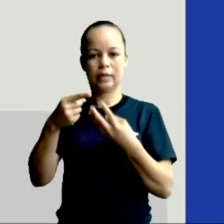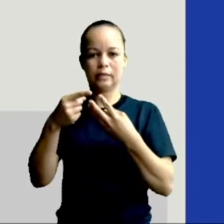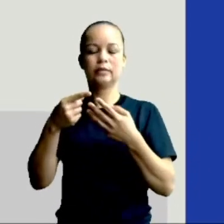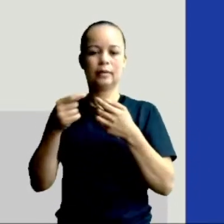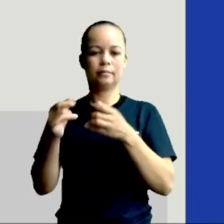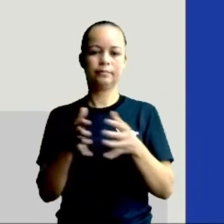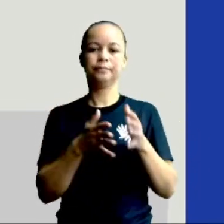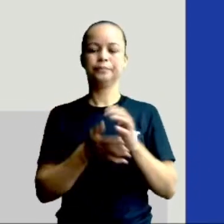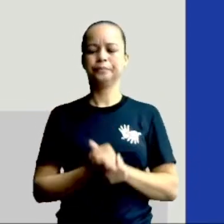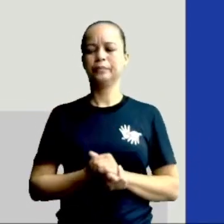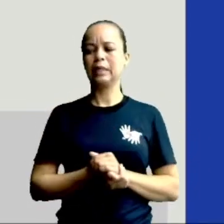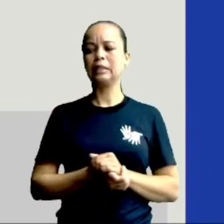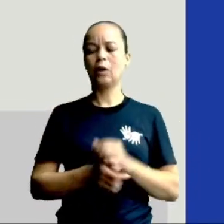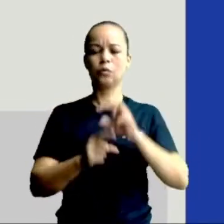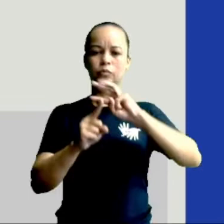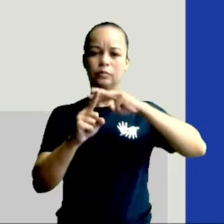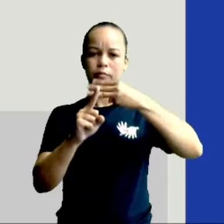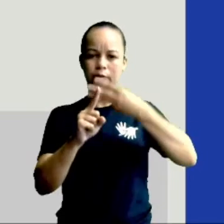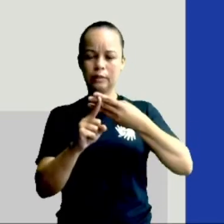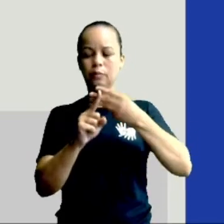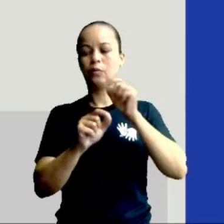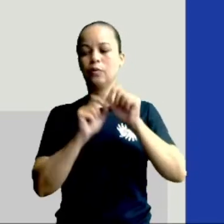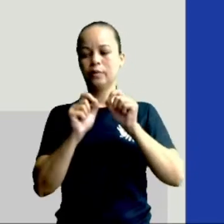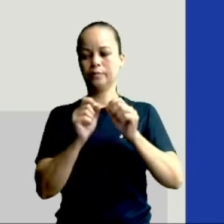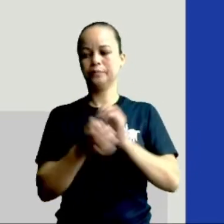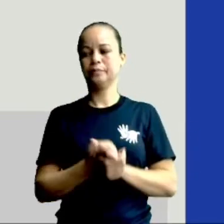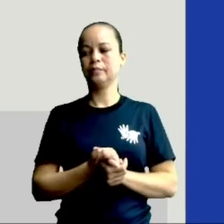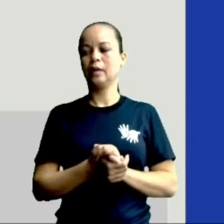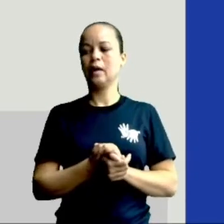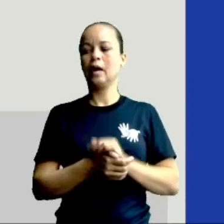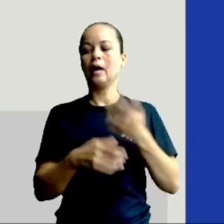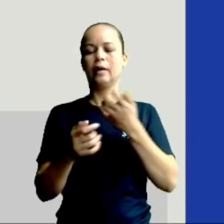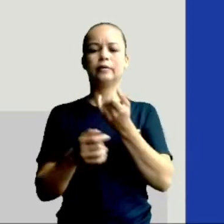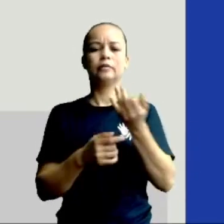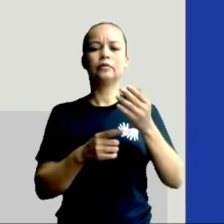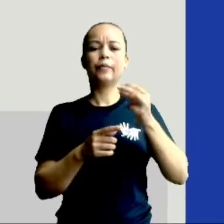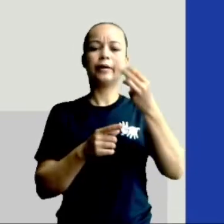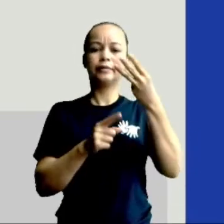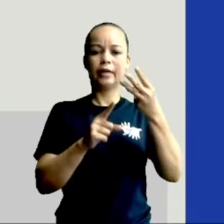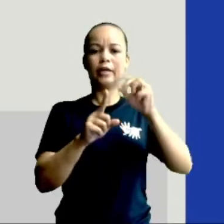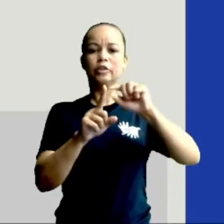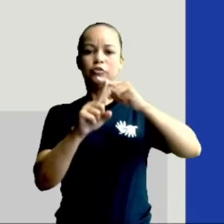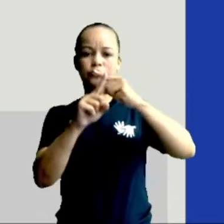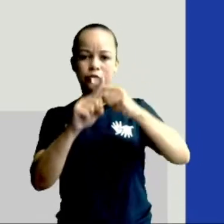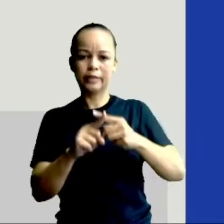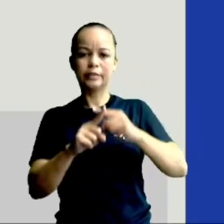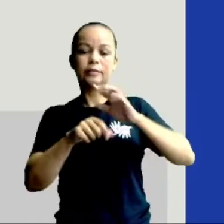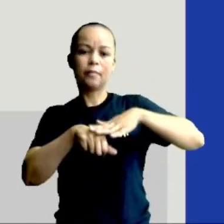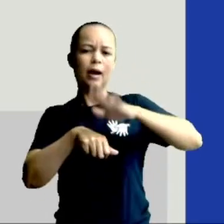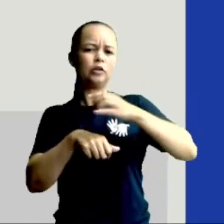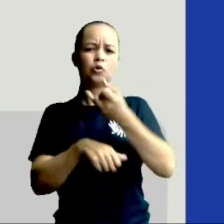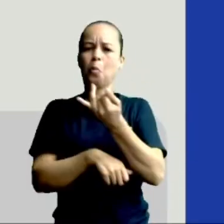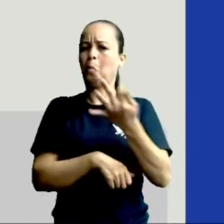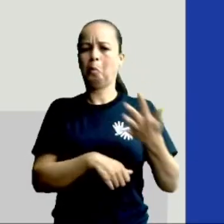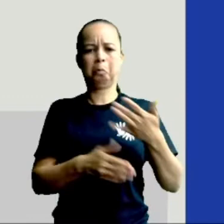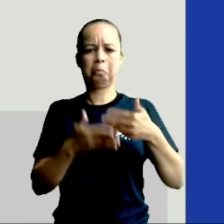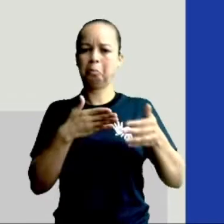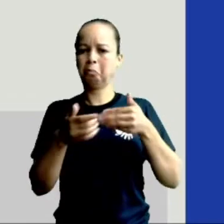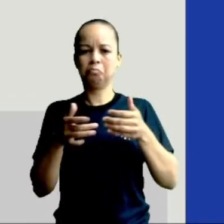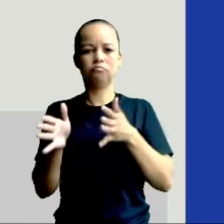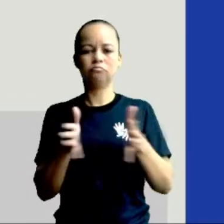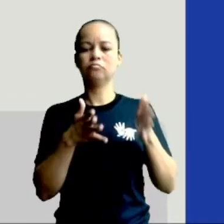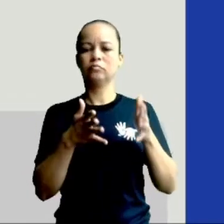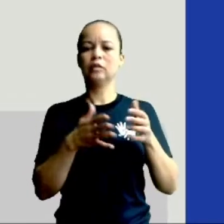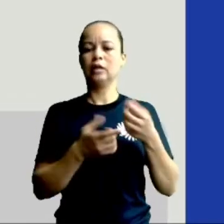é triplo? Triplo é 3 vezes mais que qualquer quantidade. Então eu posso fazer o quê? O triplo de 2